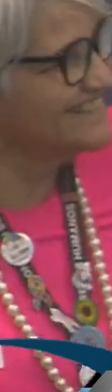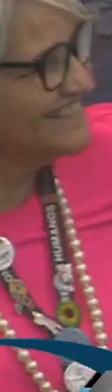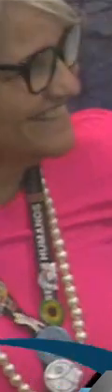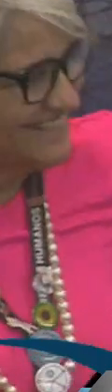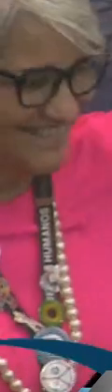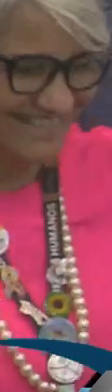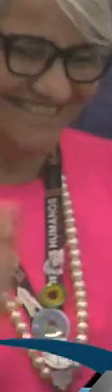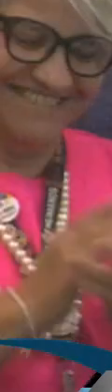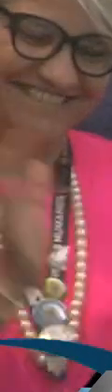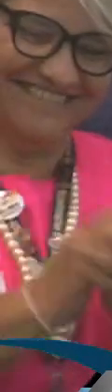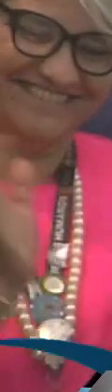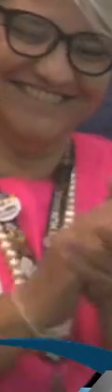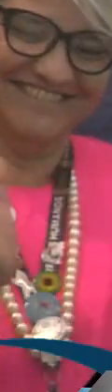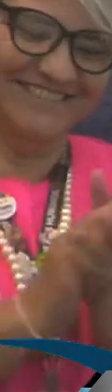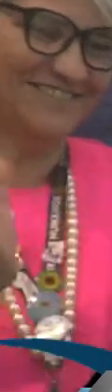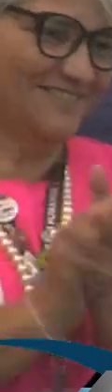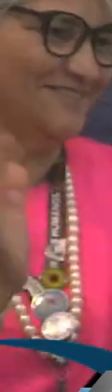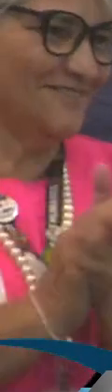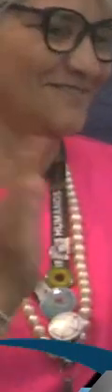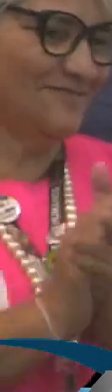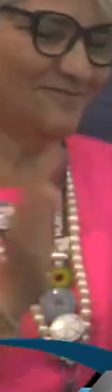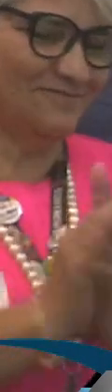abraço para você.